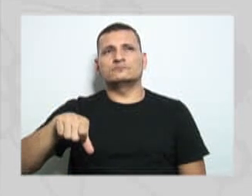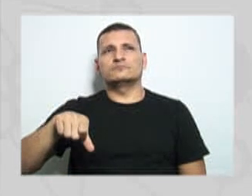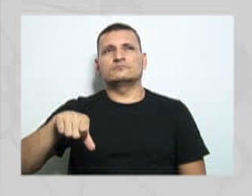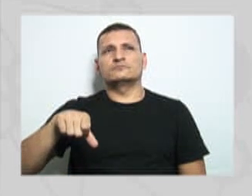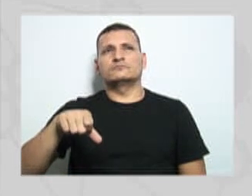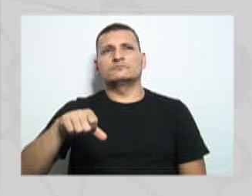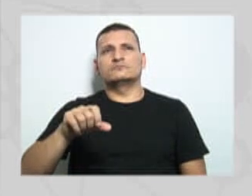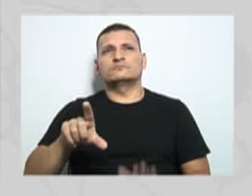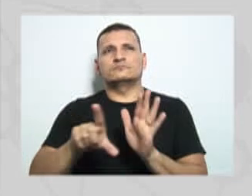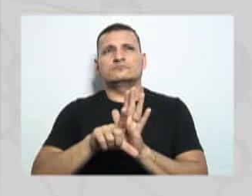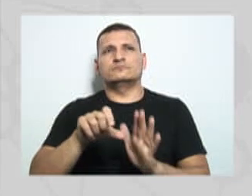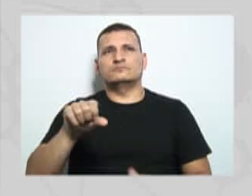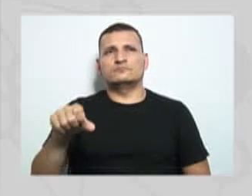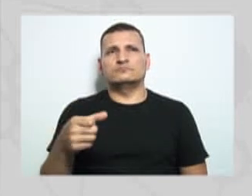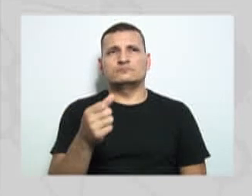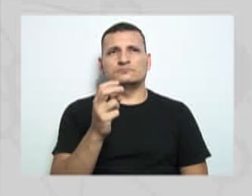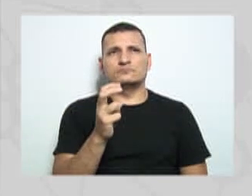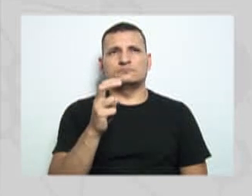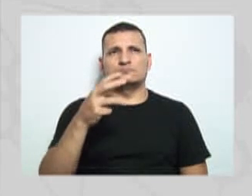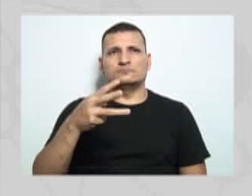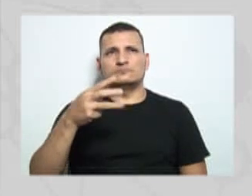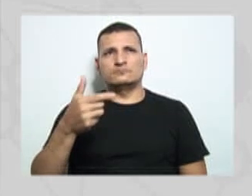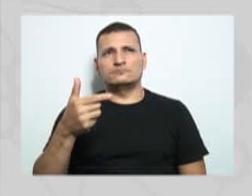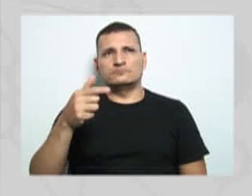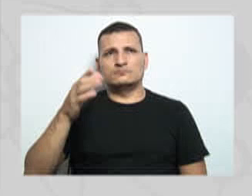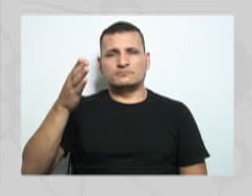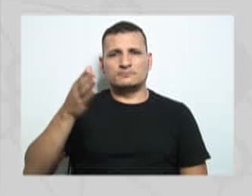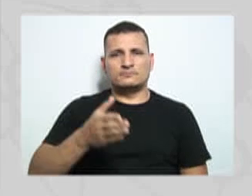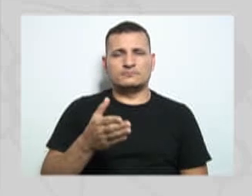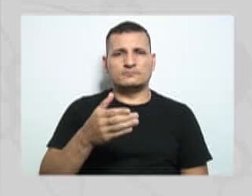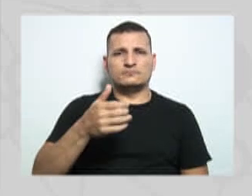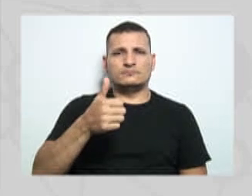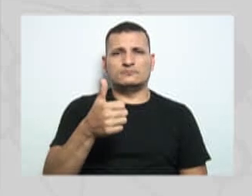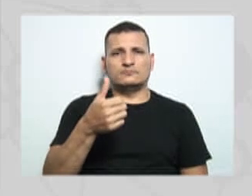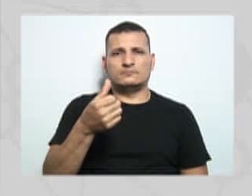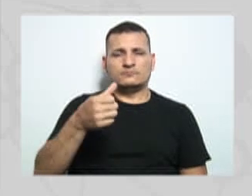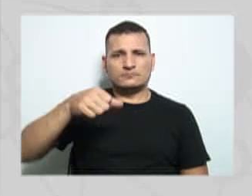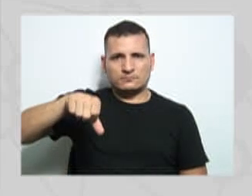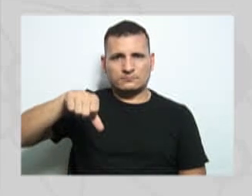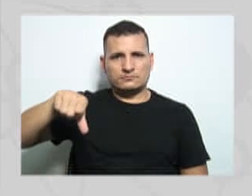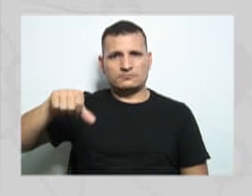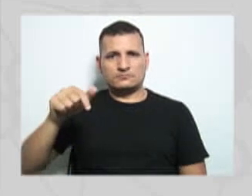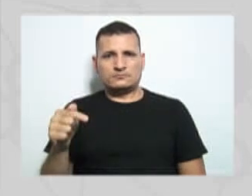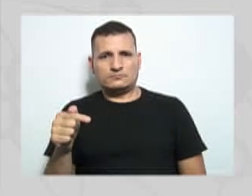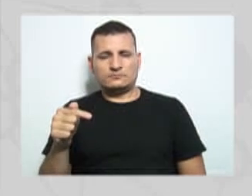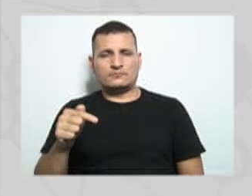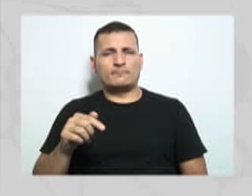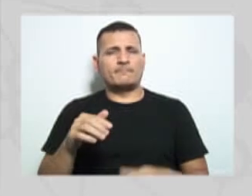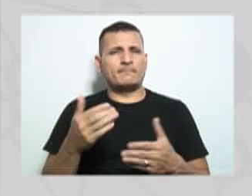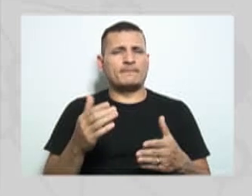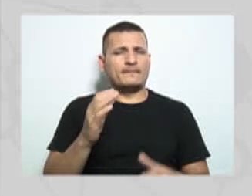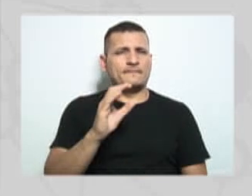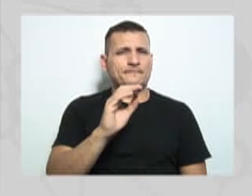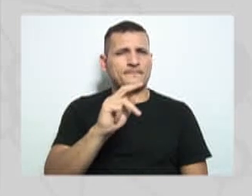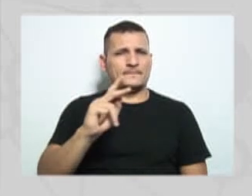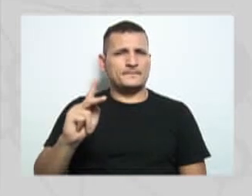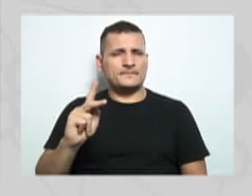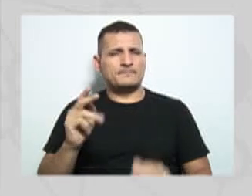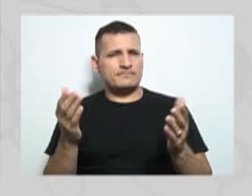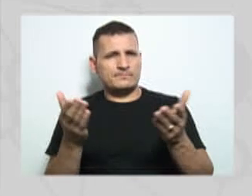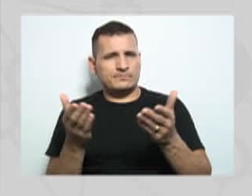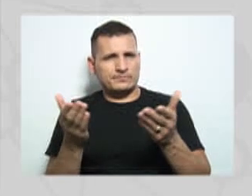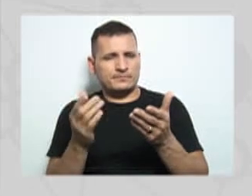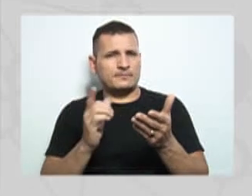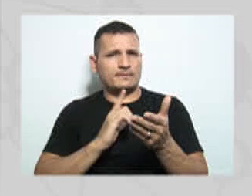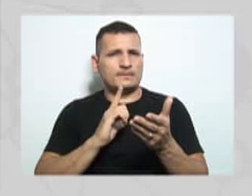de 97, ou seja, para ser Simples Nacional, uma cooperativa, que é muito difícil hoje em dia de achar uma